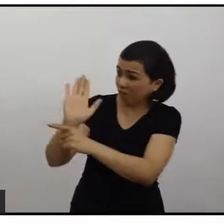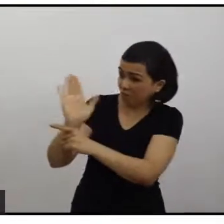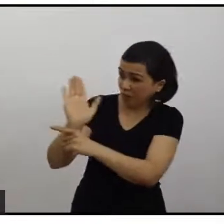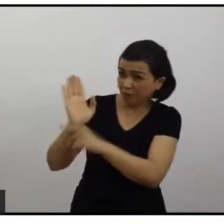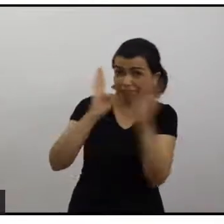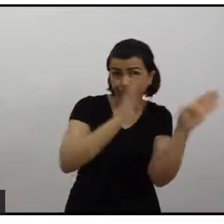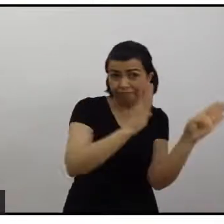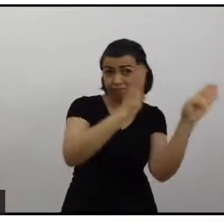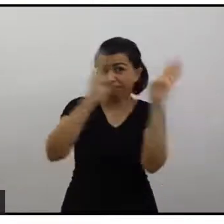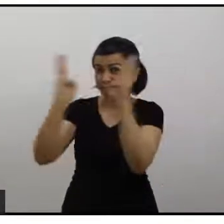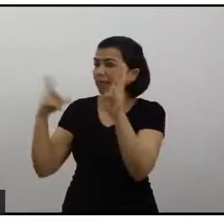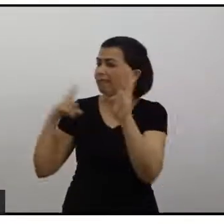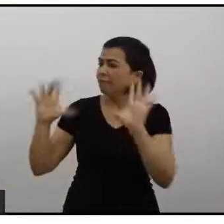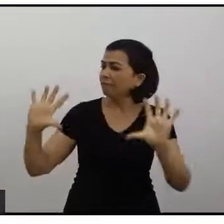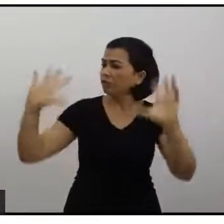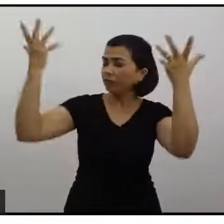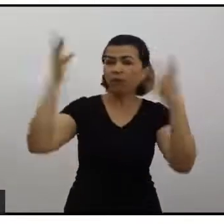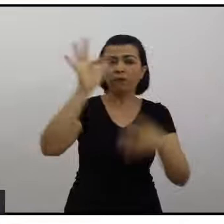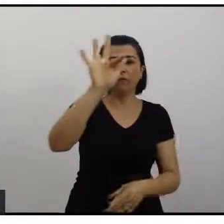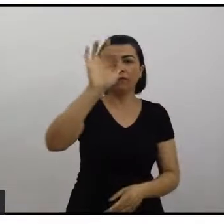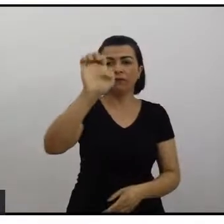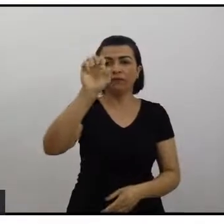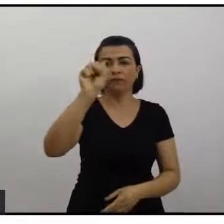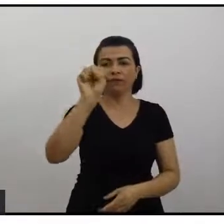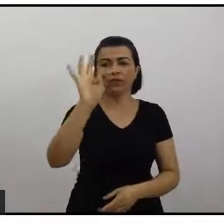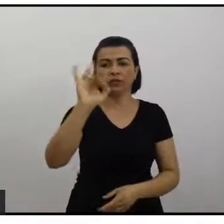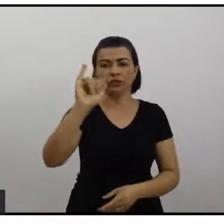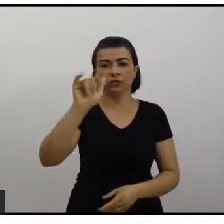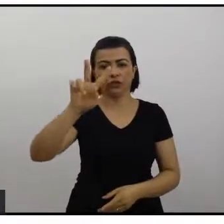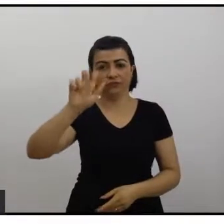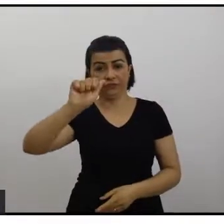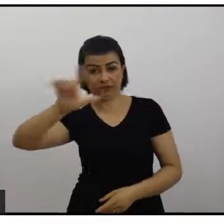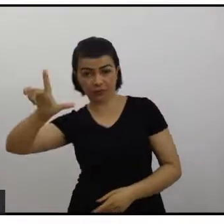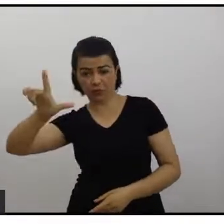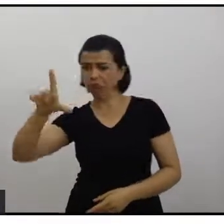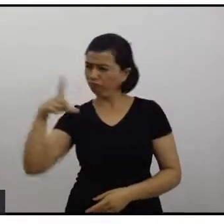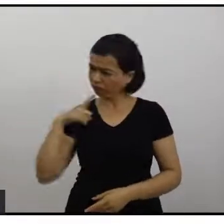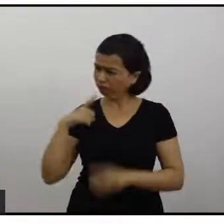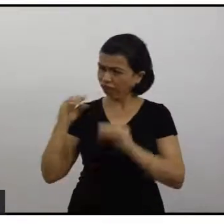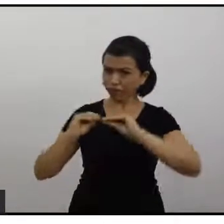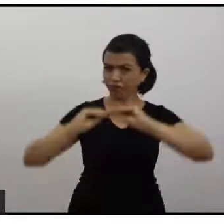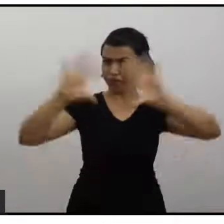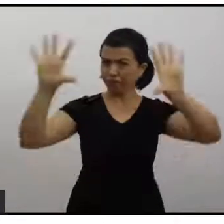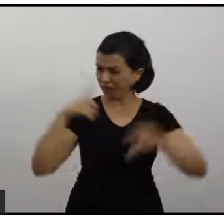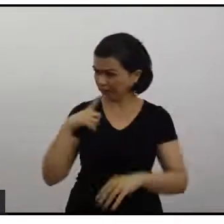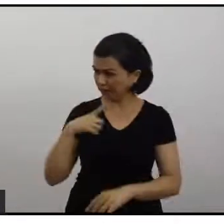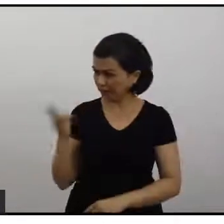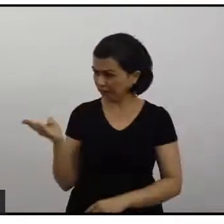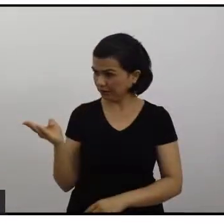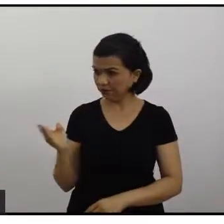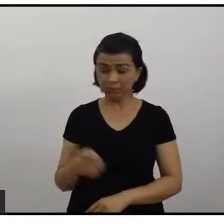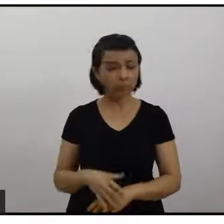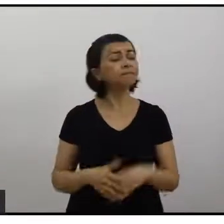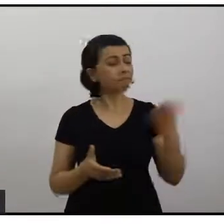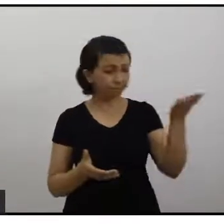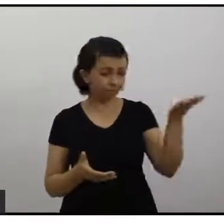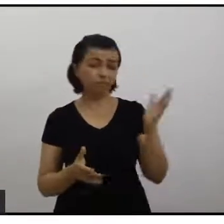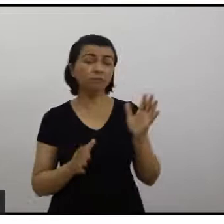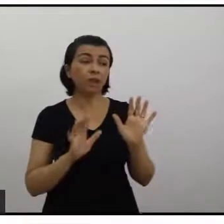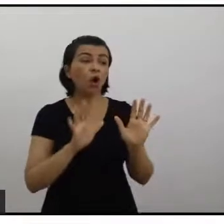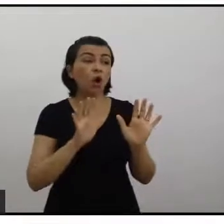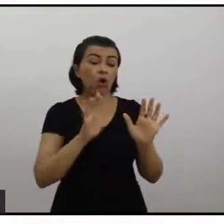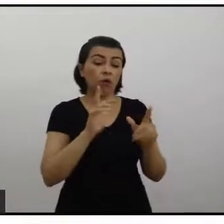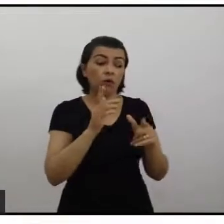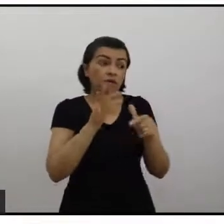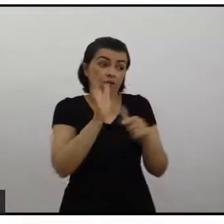Eu acho que festivais foi um pouquinho mais tarde. Eu acho que tanto esse... o meu primeiro vídeo eu fiz em 84, que foi o que eu